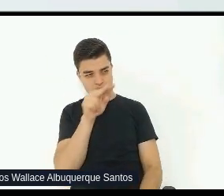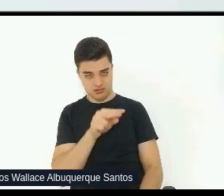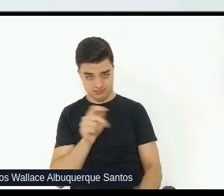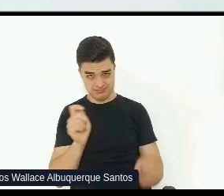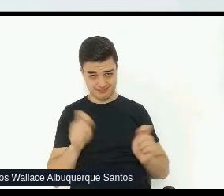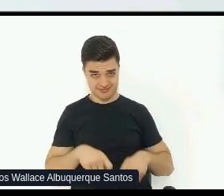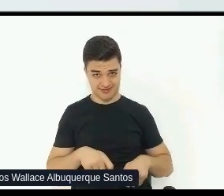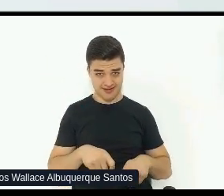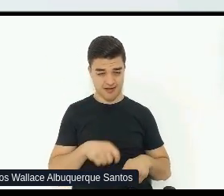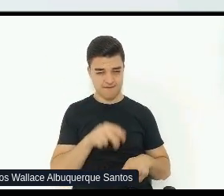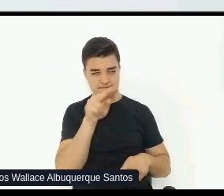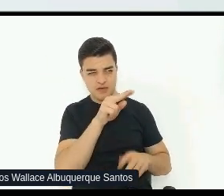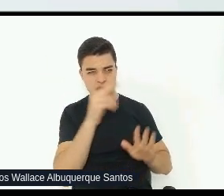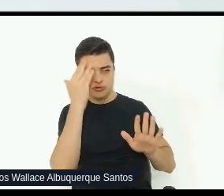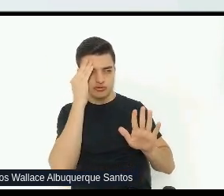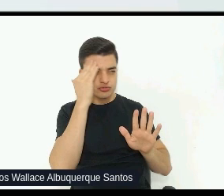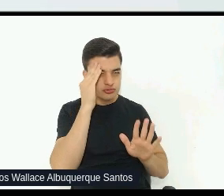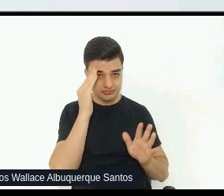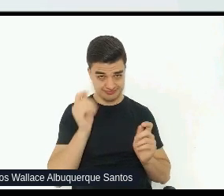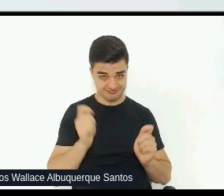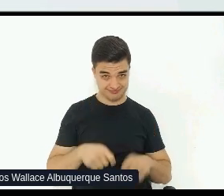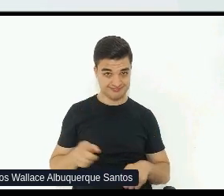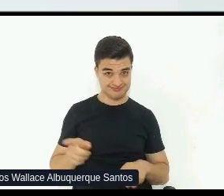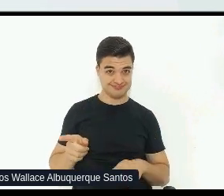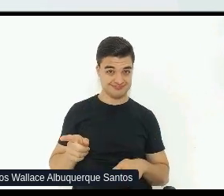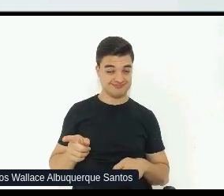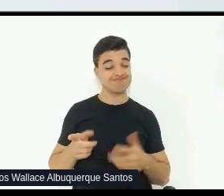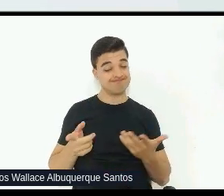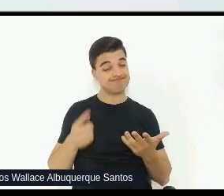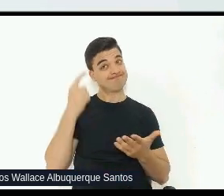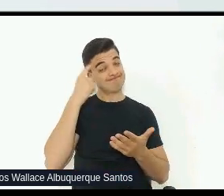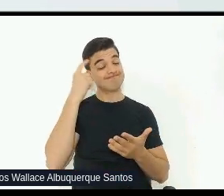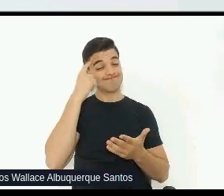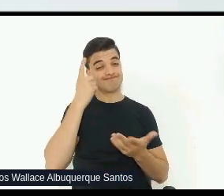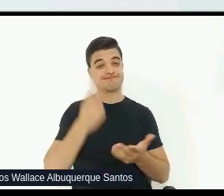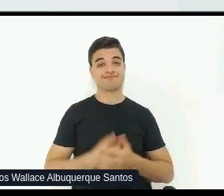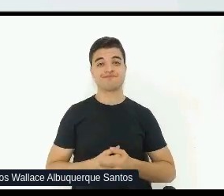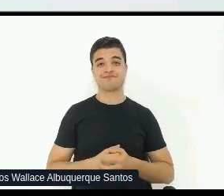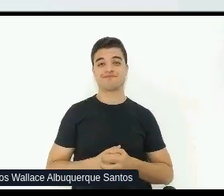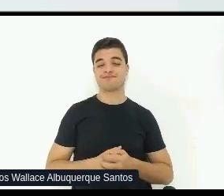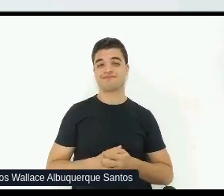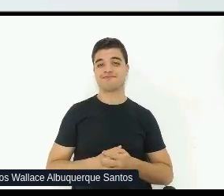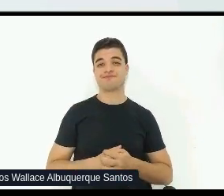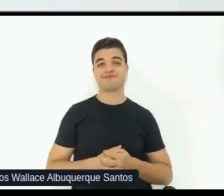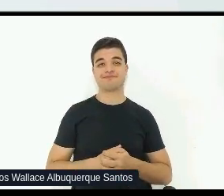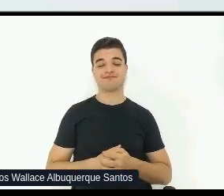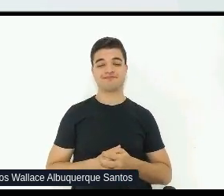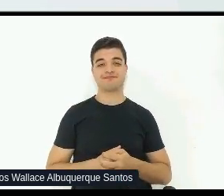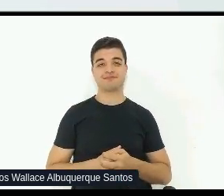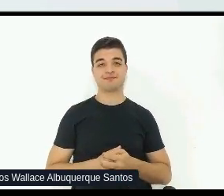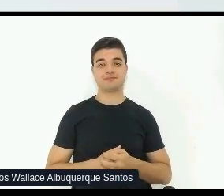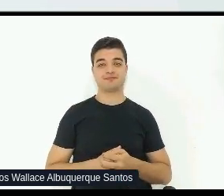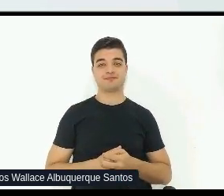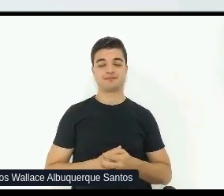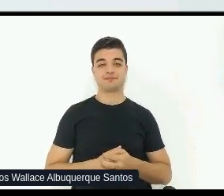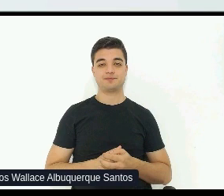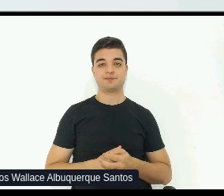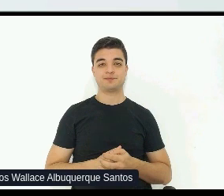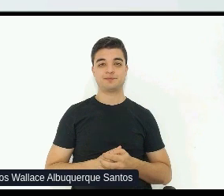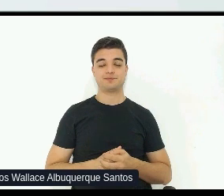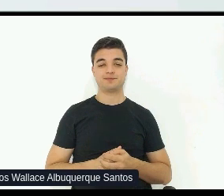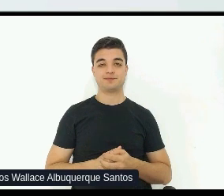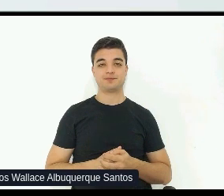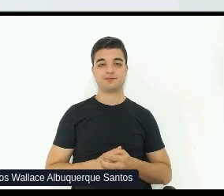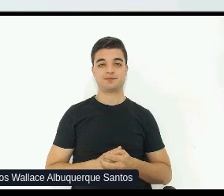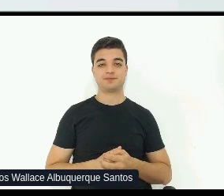aquilo? Né? Então, é uma das coisas que a gente precisa pensar também. Outro ponto que às vezes a gente deixa batido, e eu